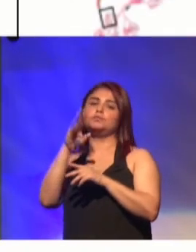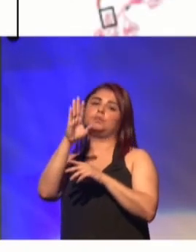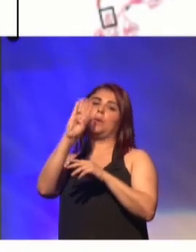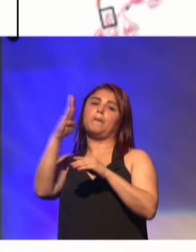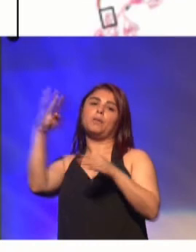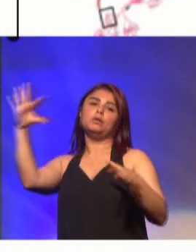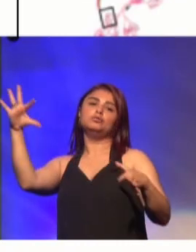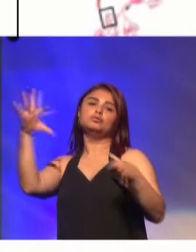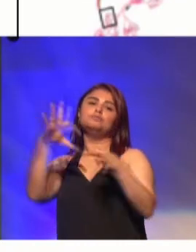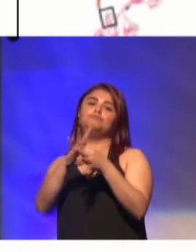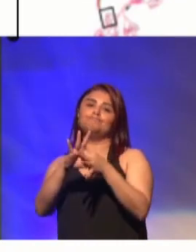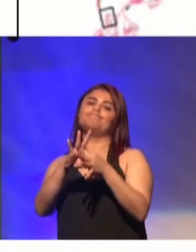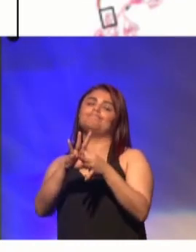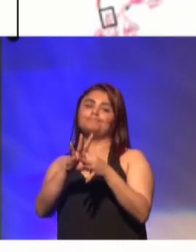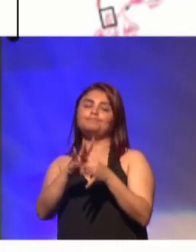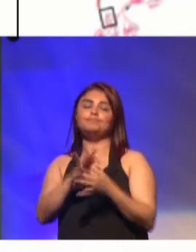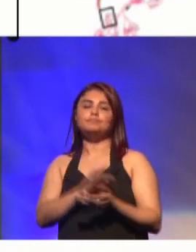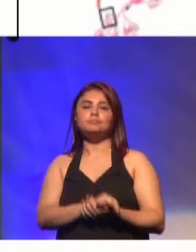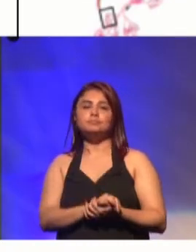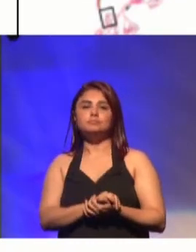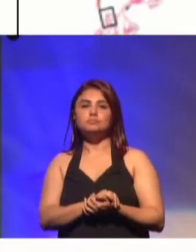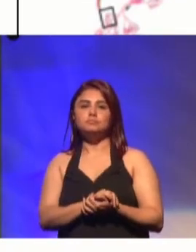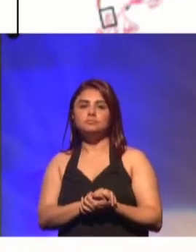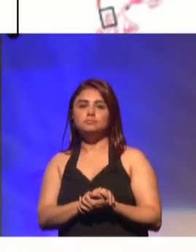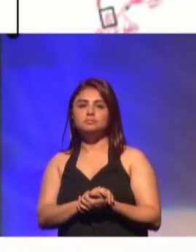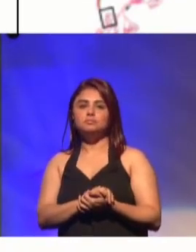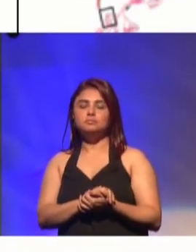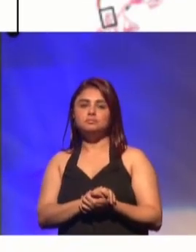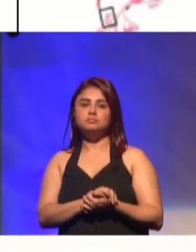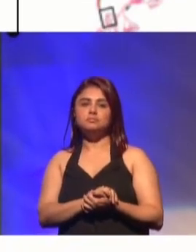isso. Além disso,